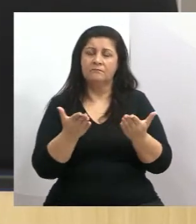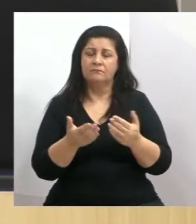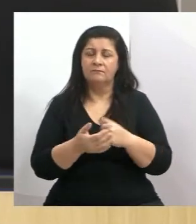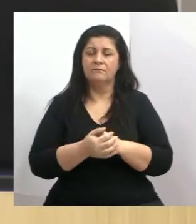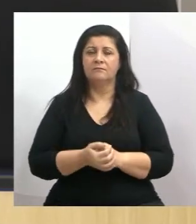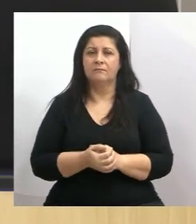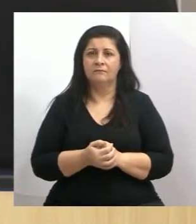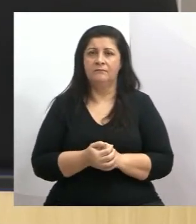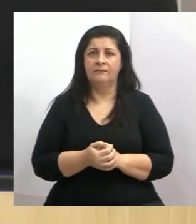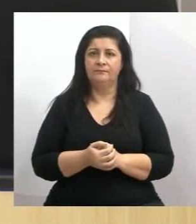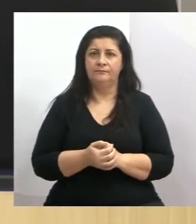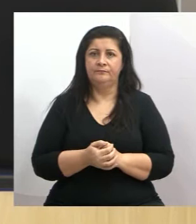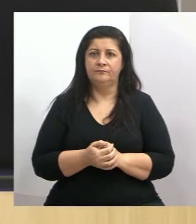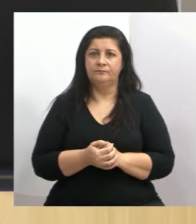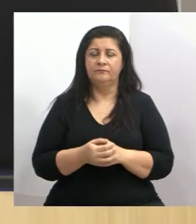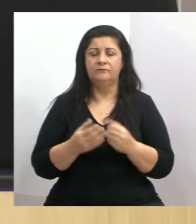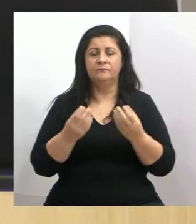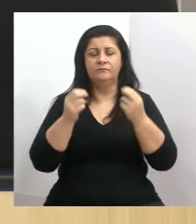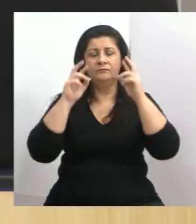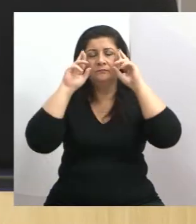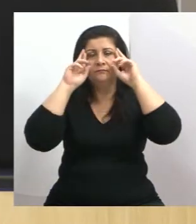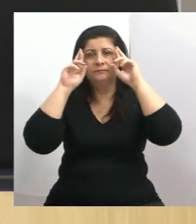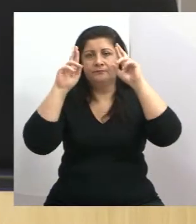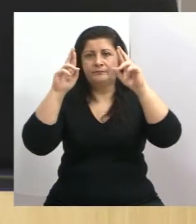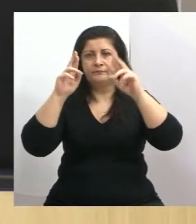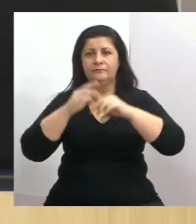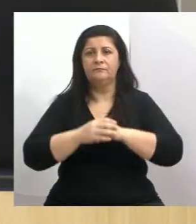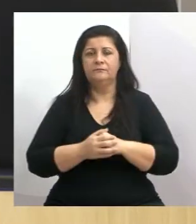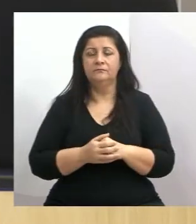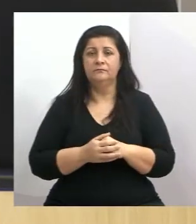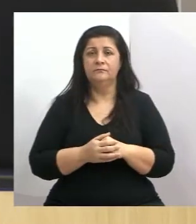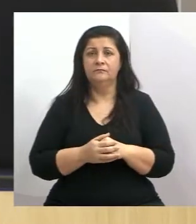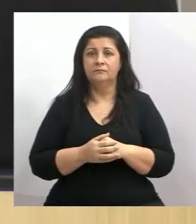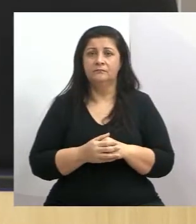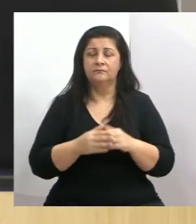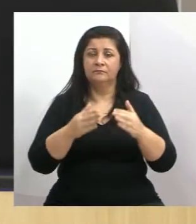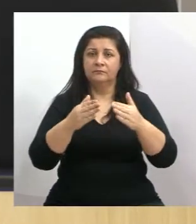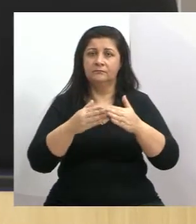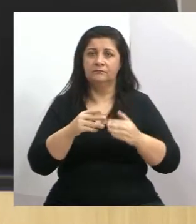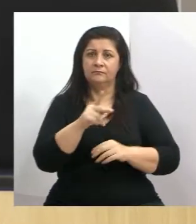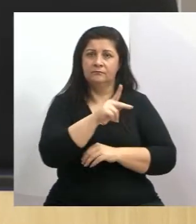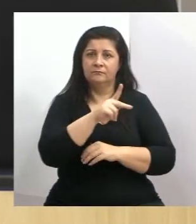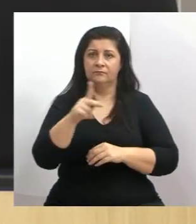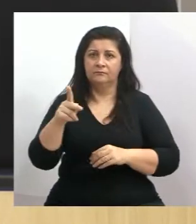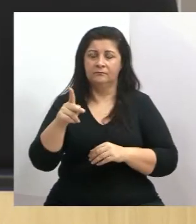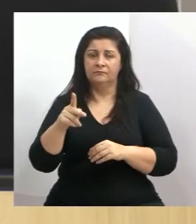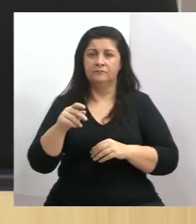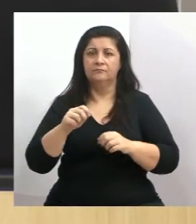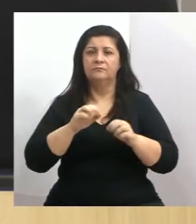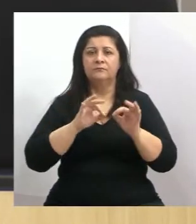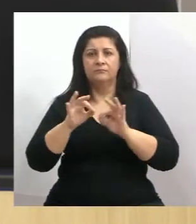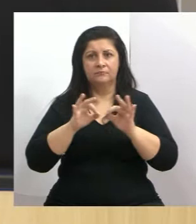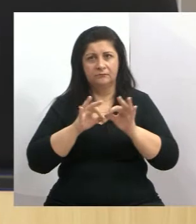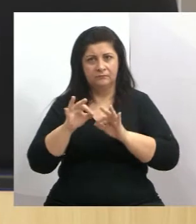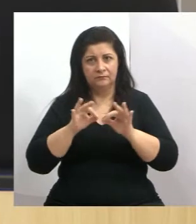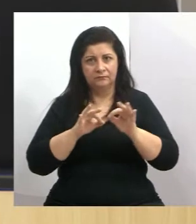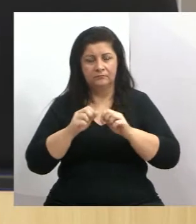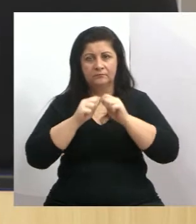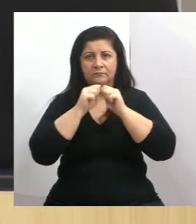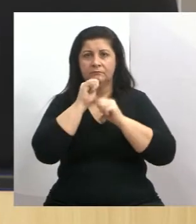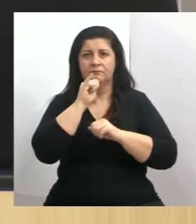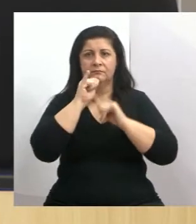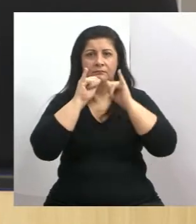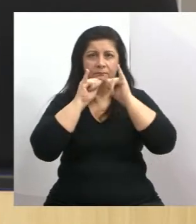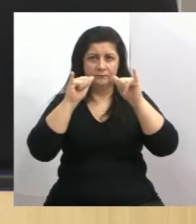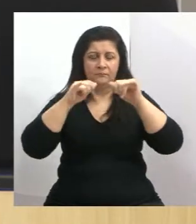sociedade feitos registro respeitosamente requeremos a presença dessa casa que seja adotado as providências virtuais